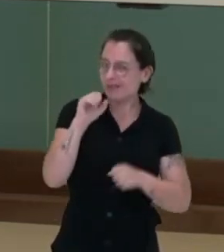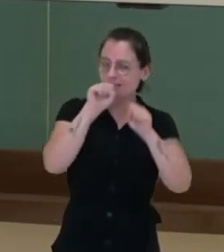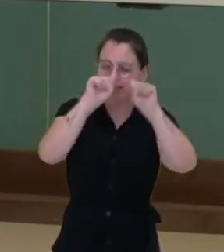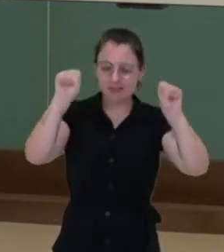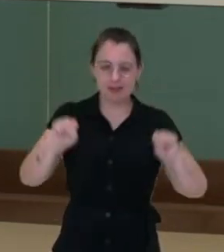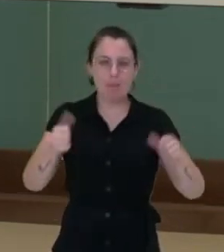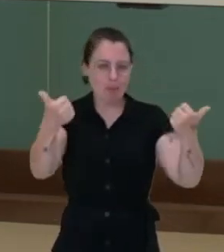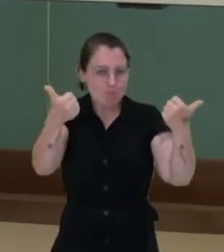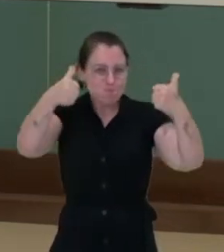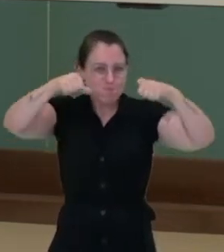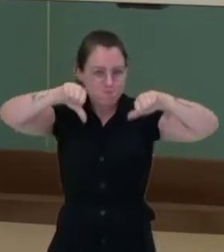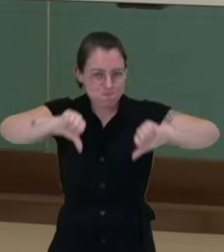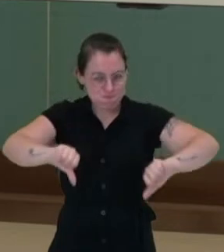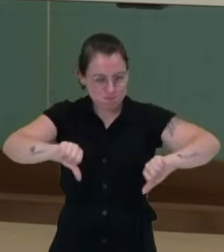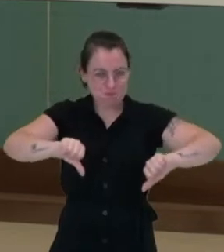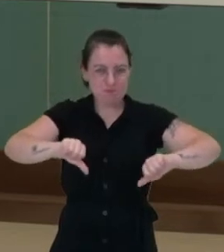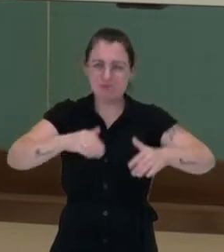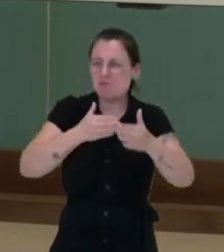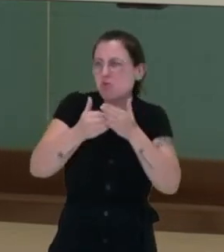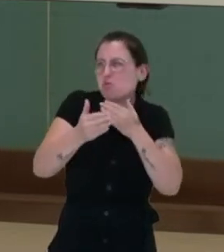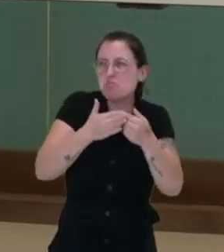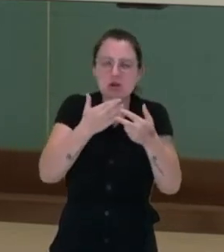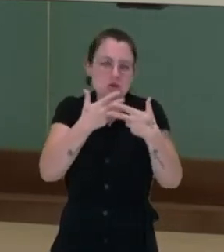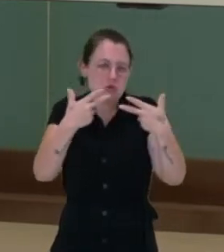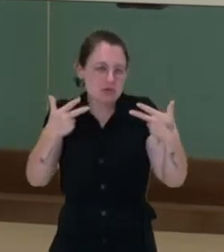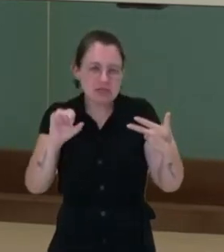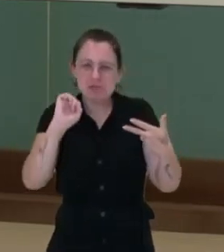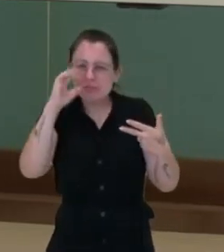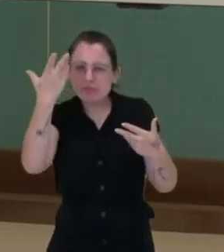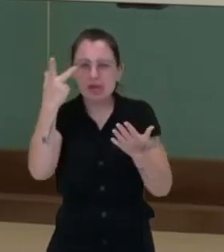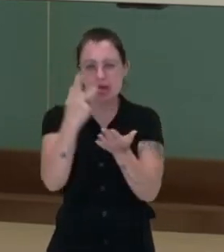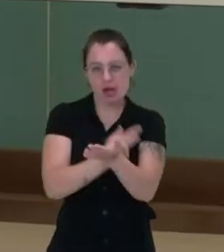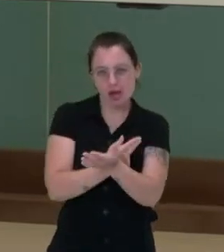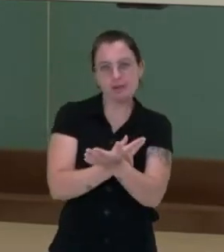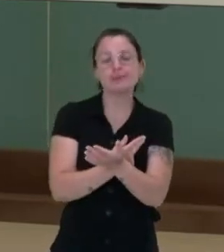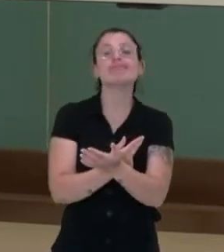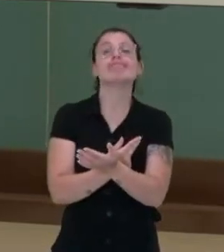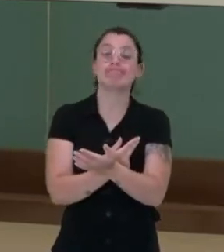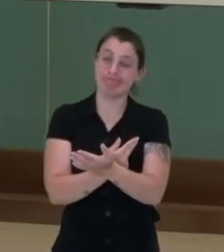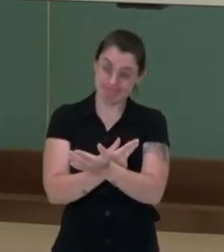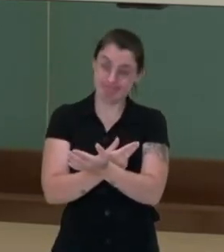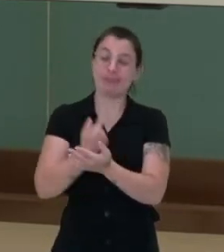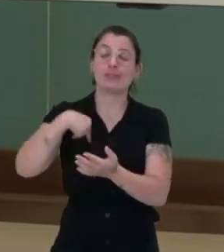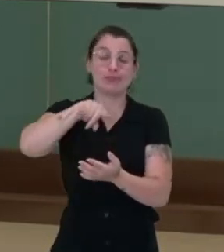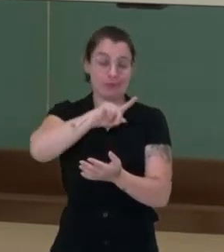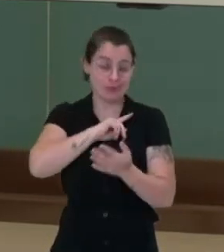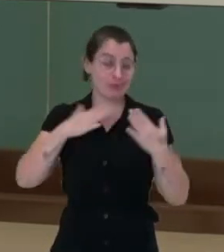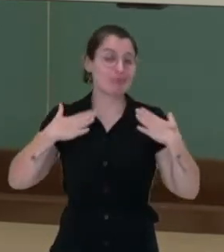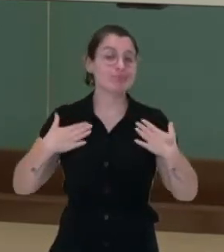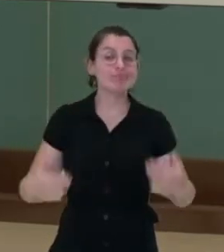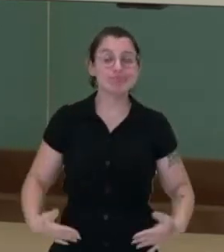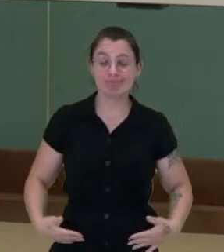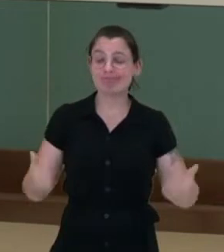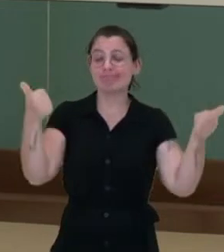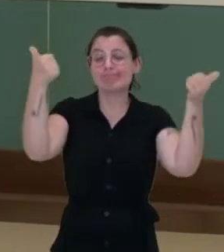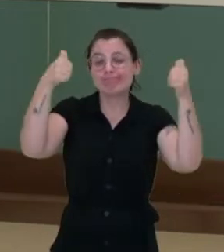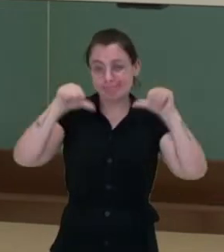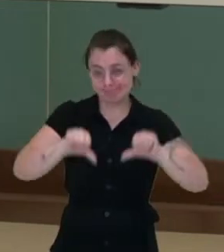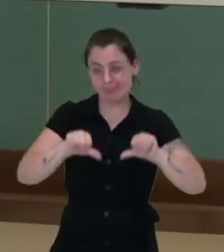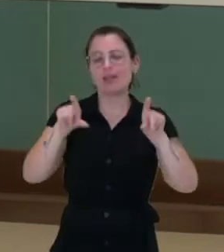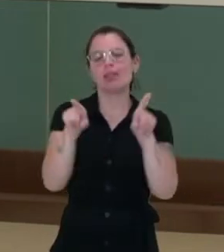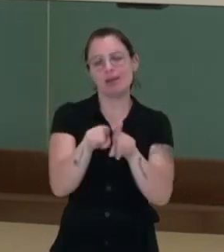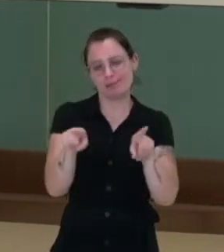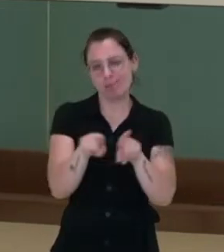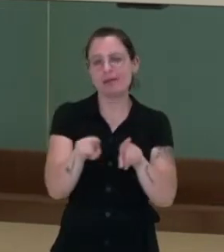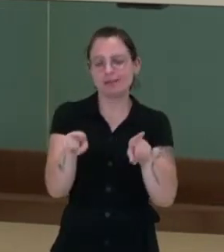algum ser, algum organismo ou algum problema afetar o coração, consequentemente nós vamos ser afetados